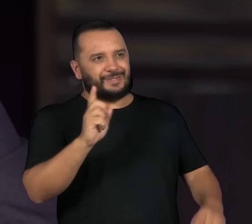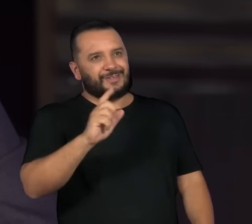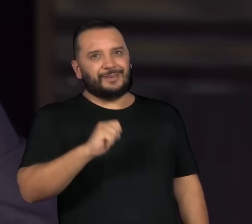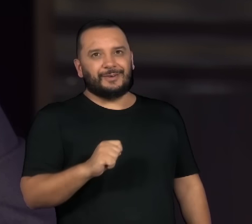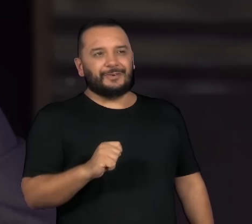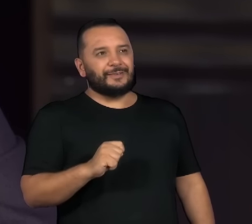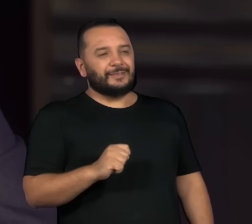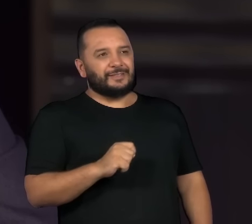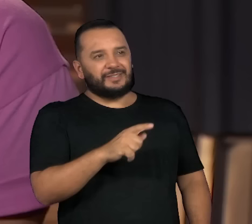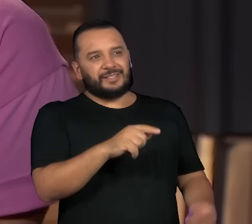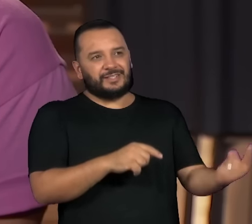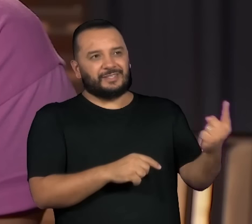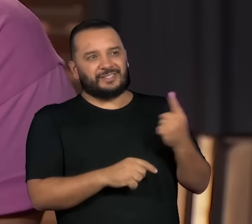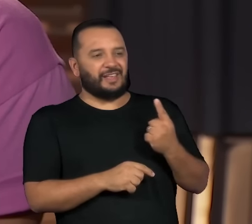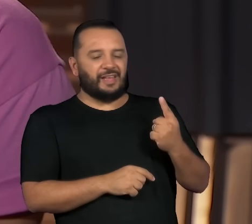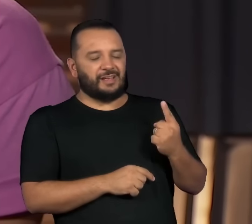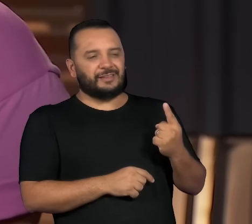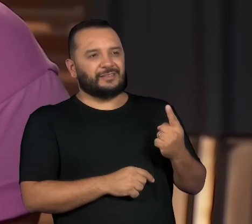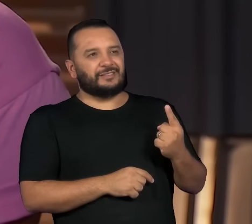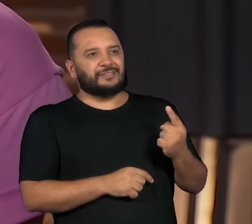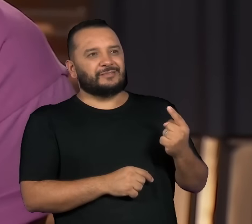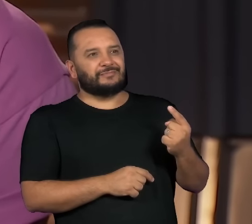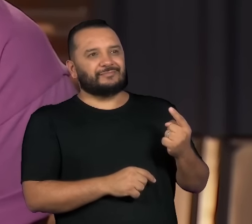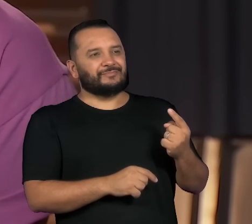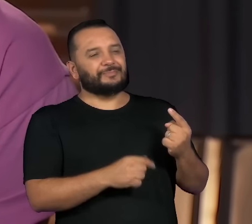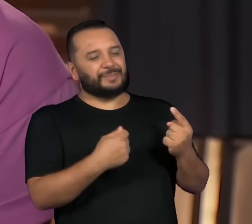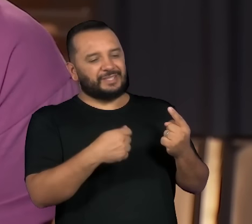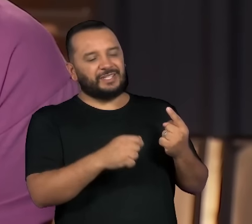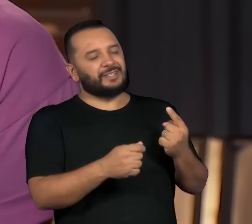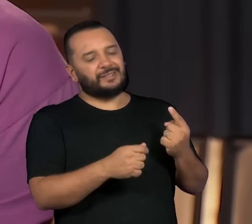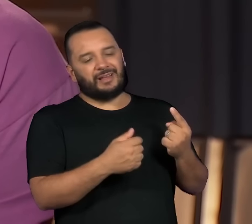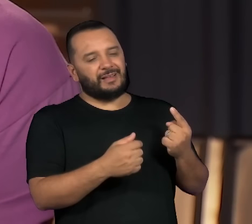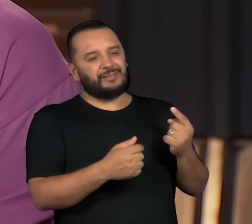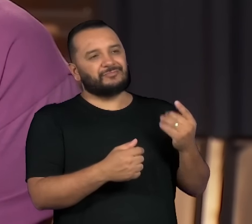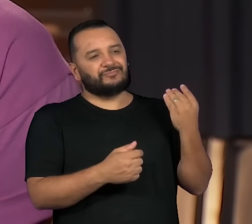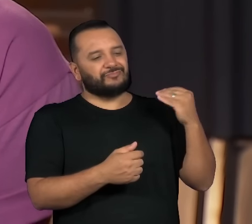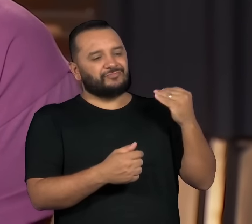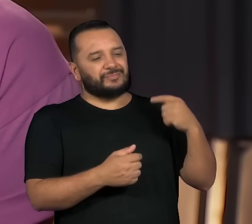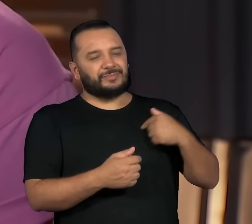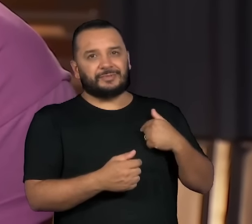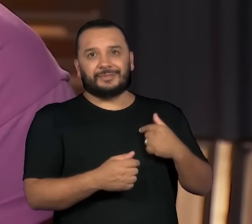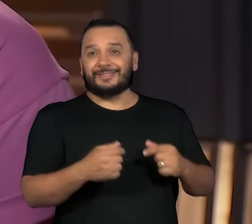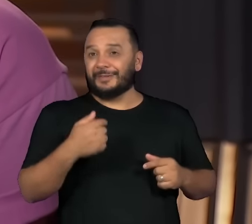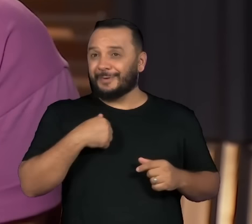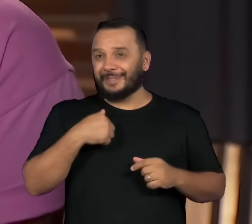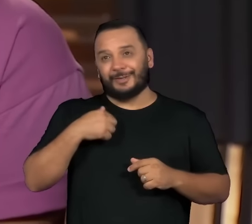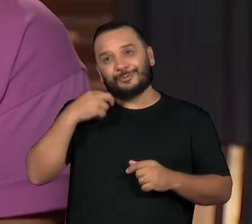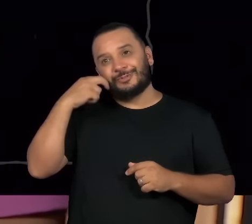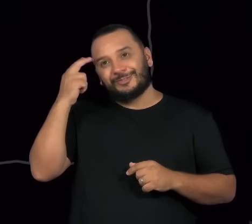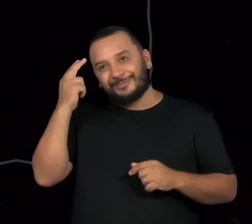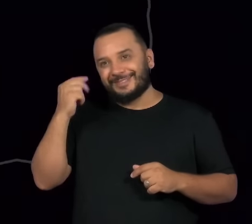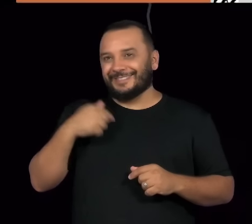que se aproxime, foi assim? Não, também não. Estou exagerando, né? É porque eu sou mais tímida.